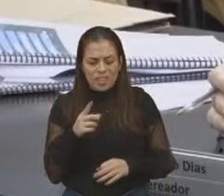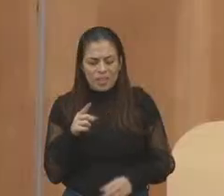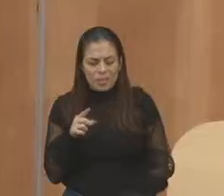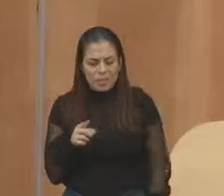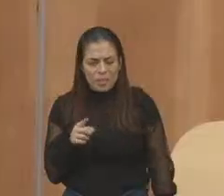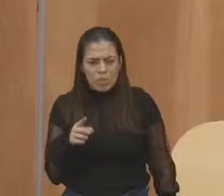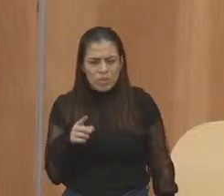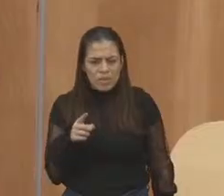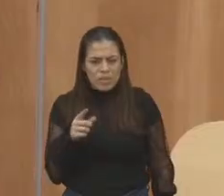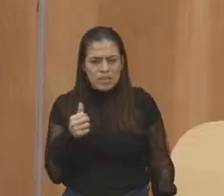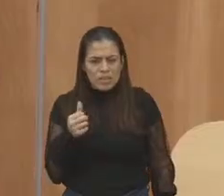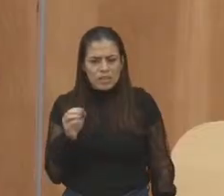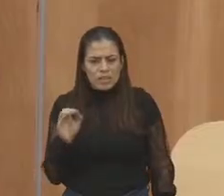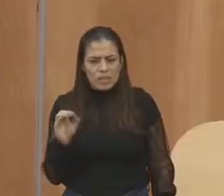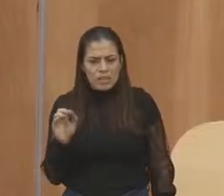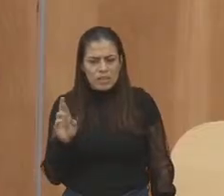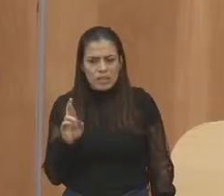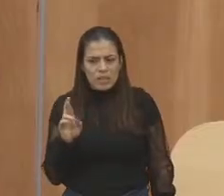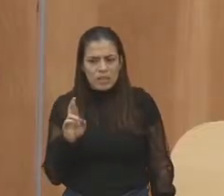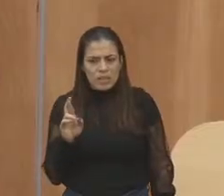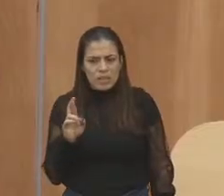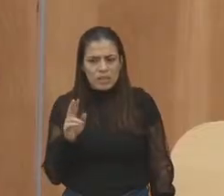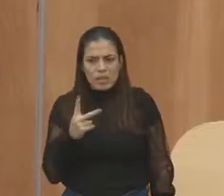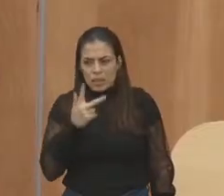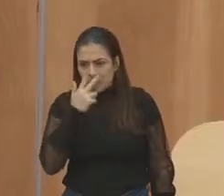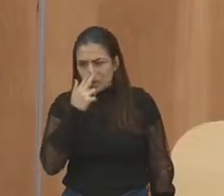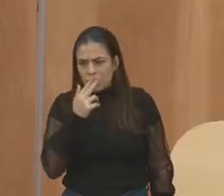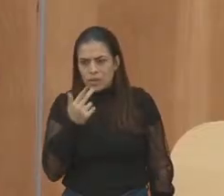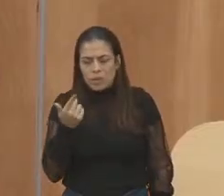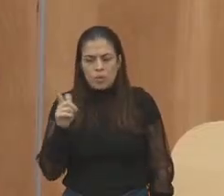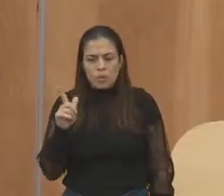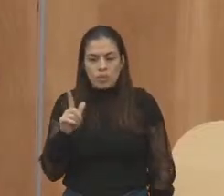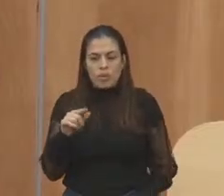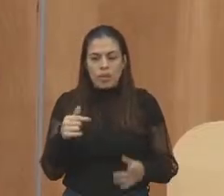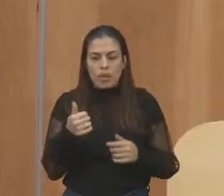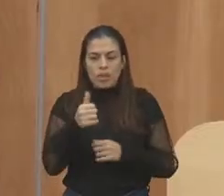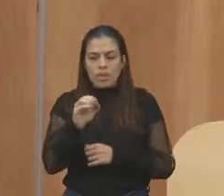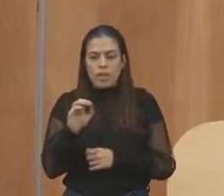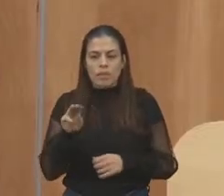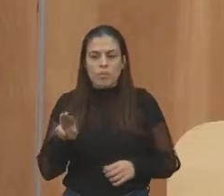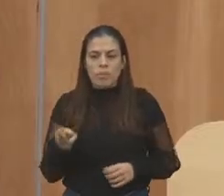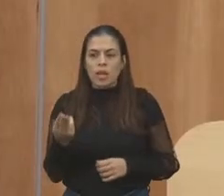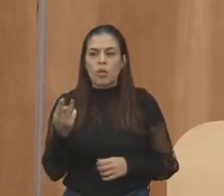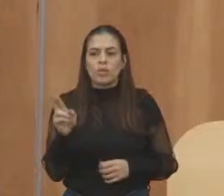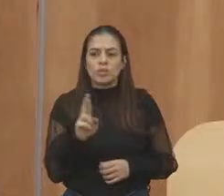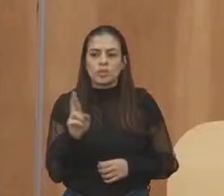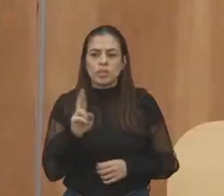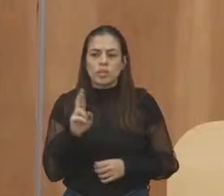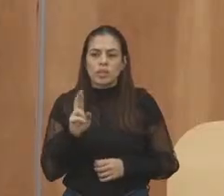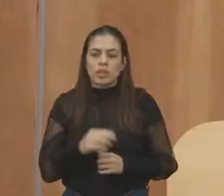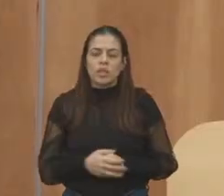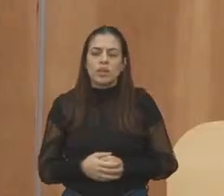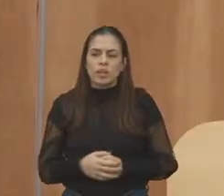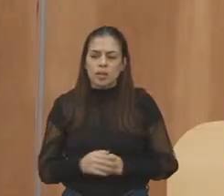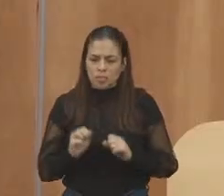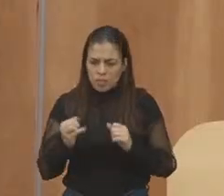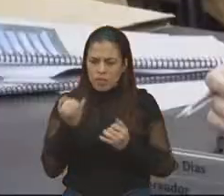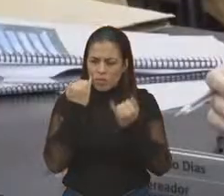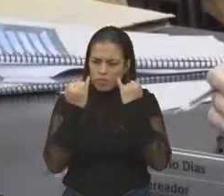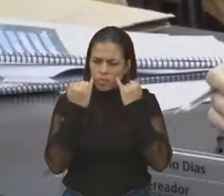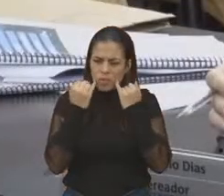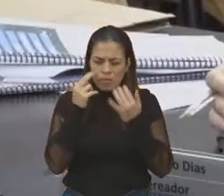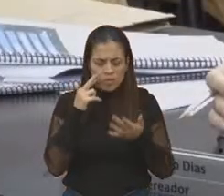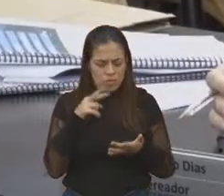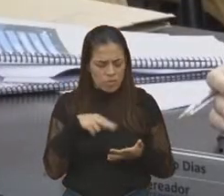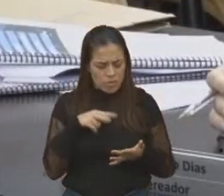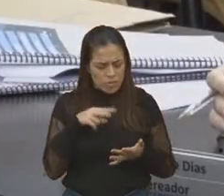valor previsto, acredito que esteja em outra ação, é de 10 milhões. Eu posso checar. O senhor pode me informar que eu estou analisando